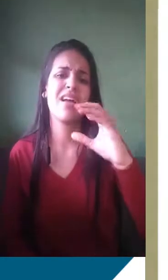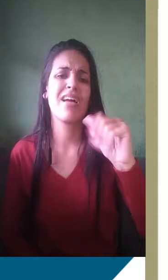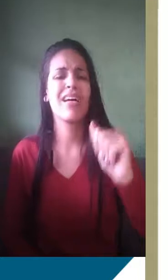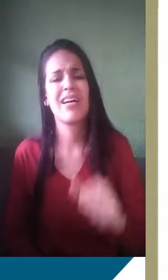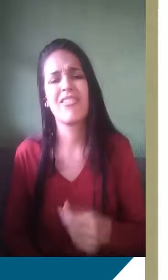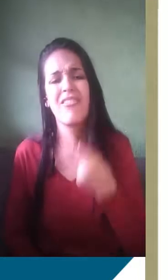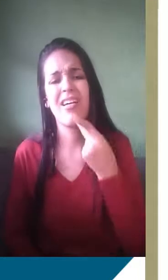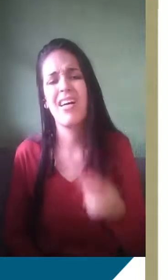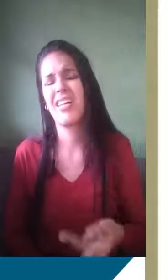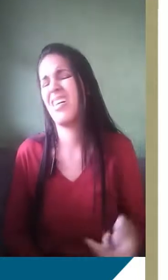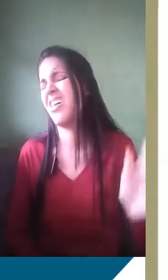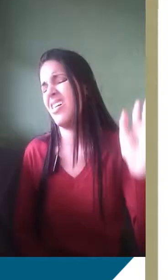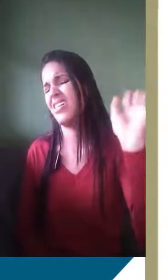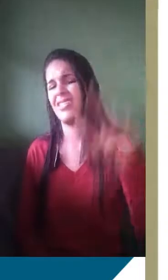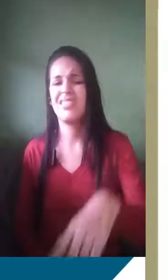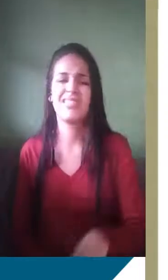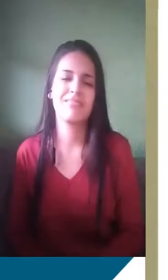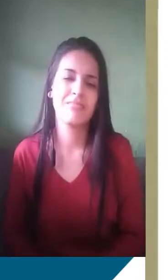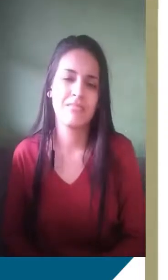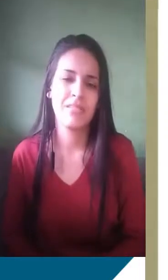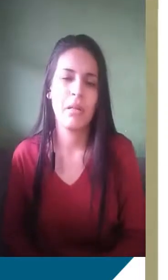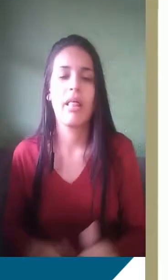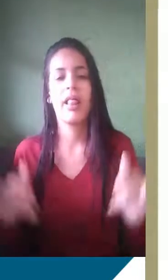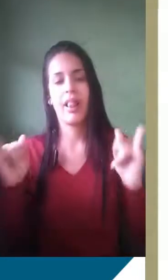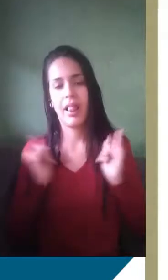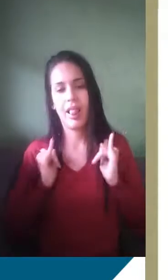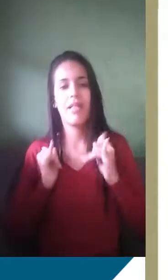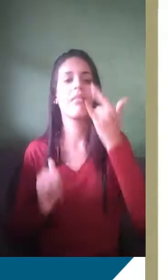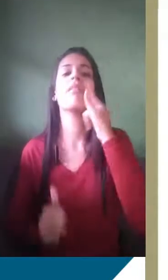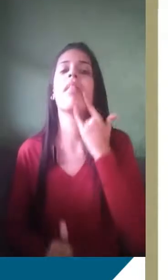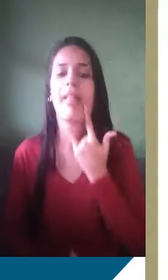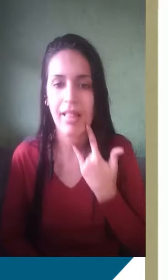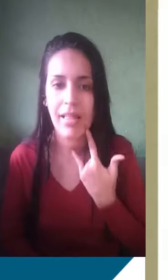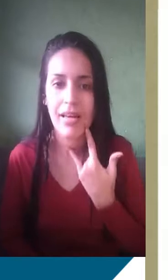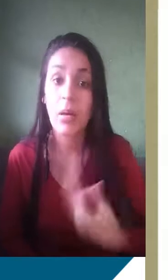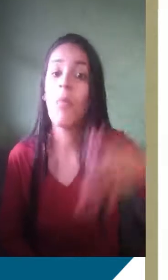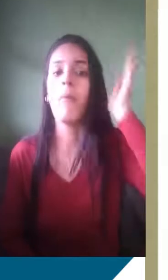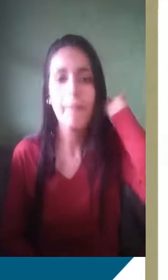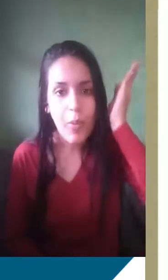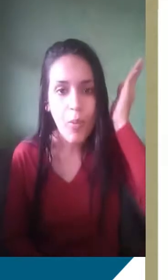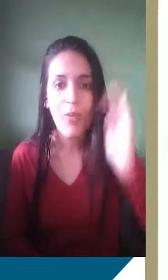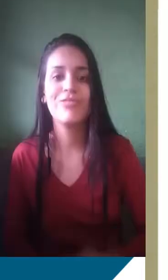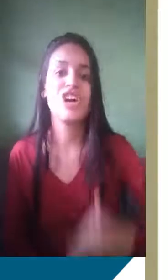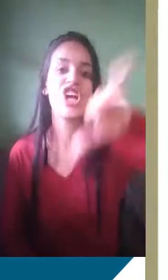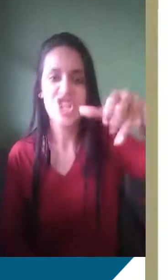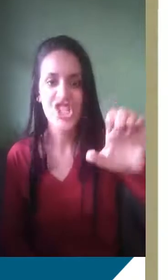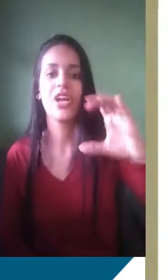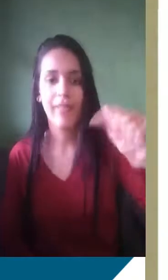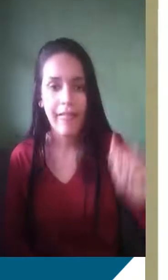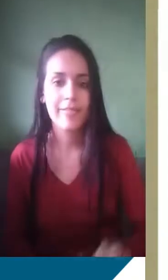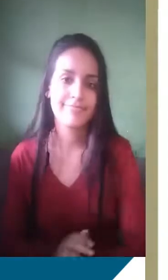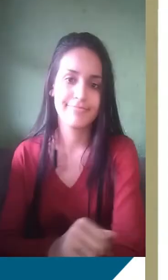Quá, não paga a pena. Além de preguiçoso, bêbado, e além de bêbado, idiota, era o que todos